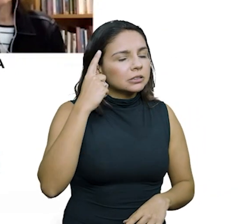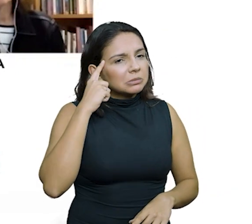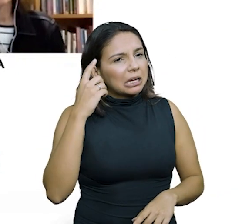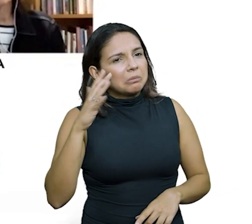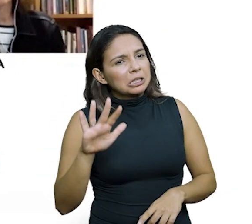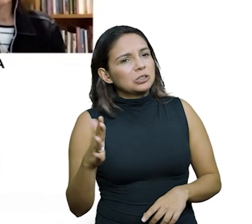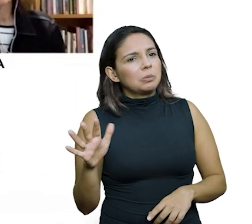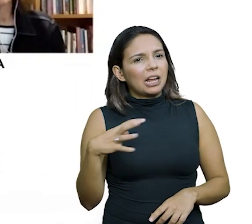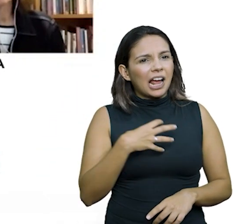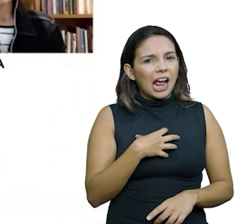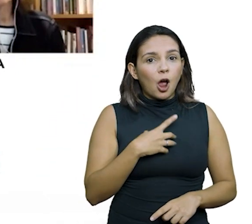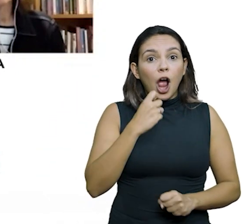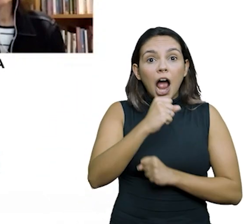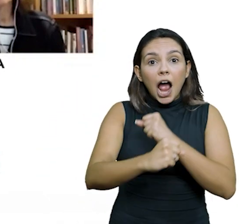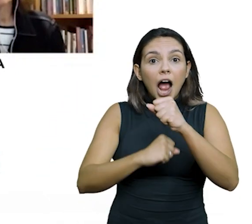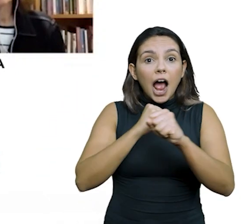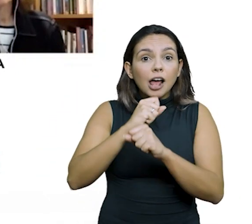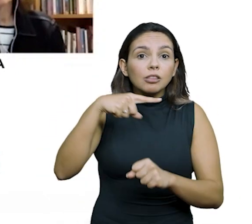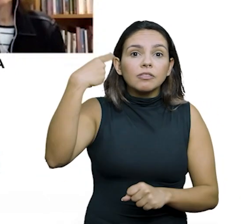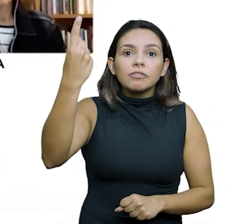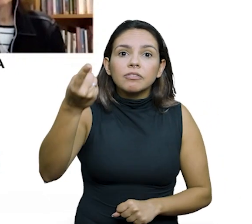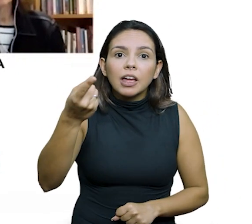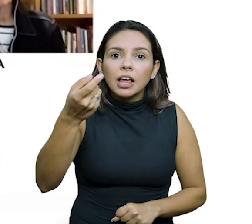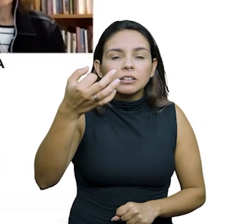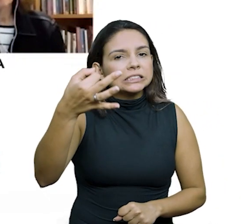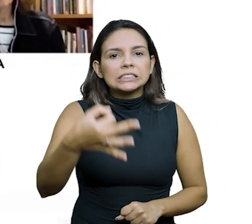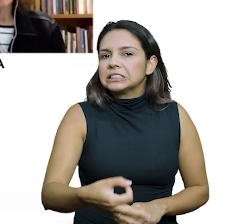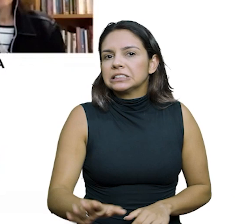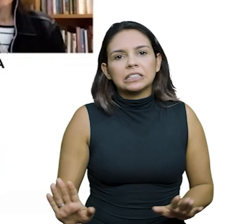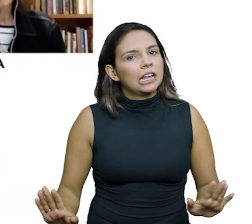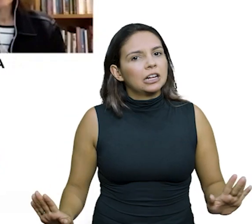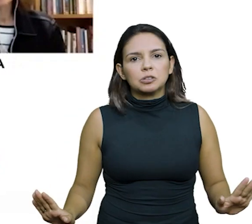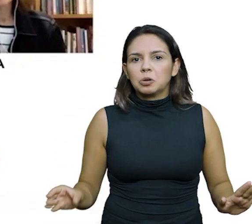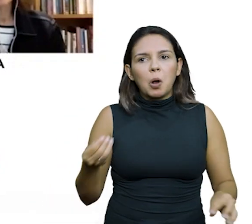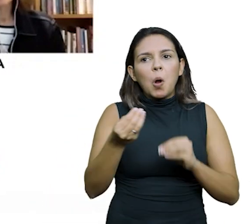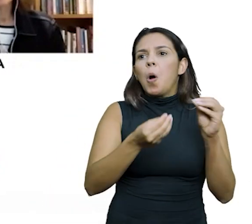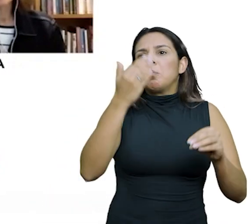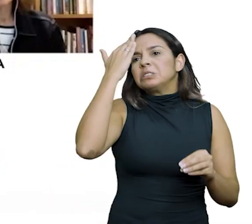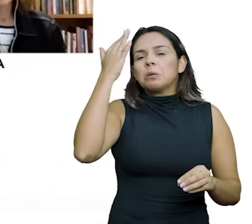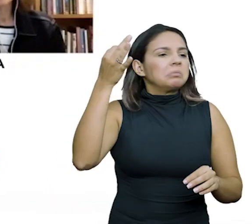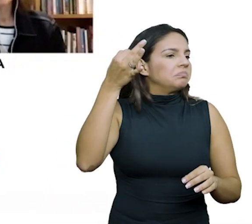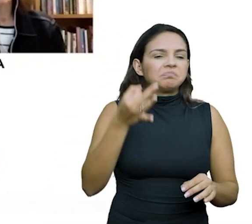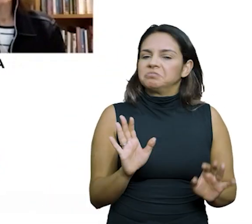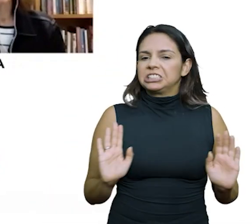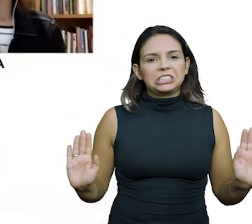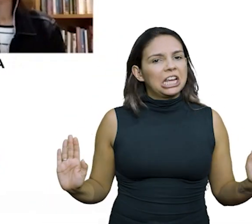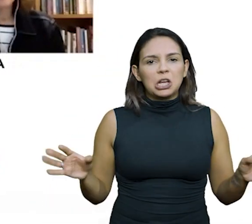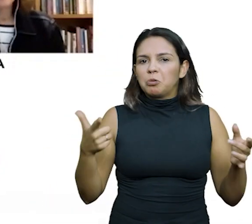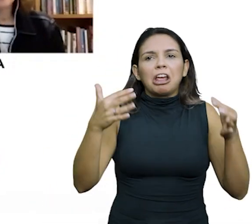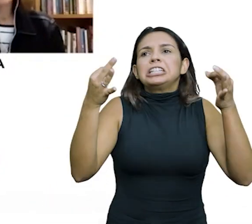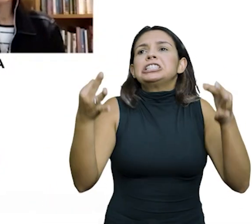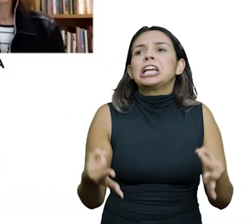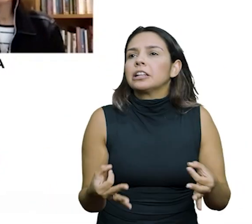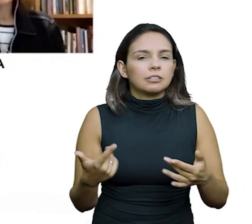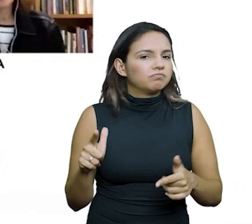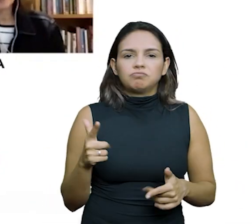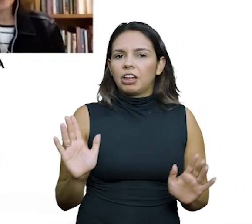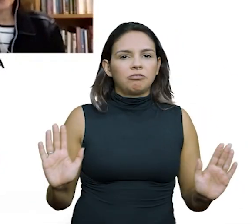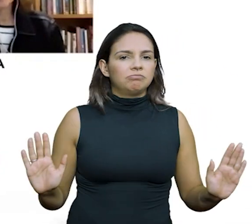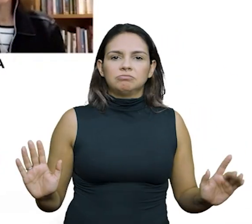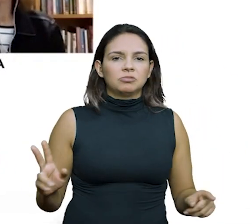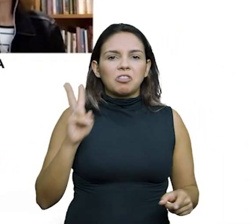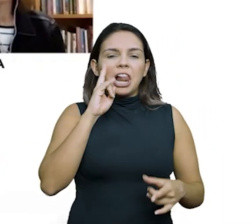uma noção. Mas o ano que vem já está longe demais para saber como vai ser a nossa vida. Se nós estaremos aqui ainda